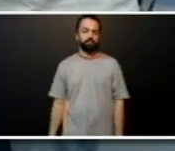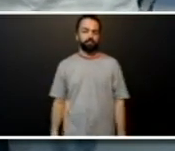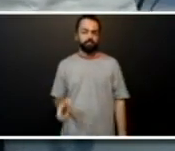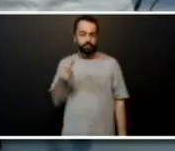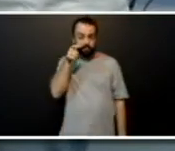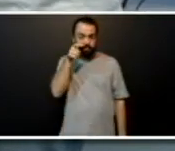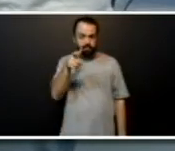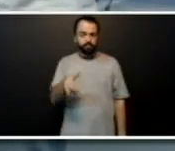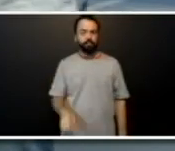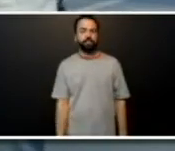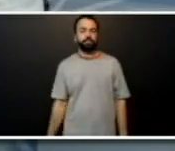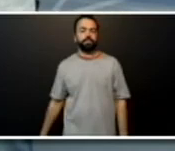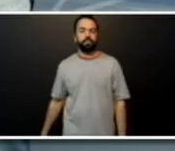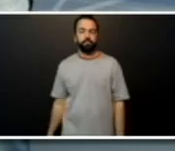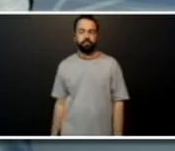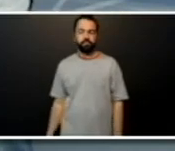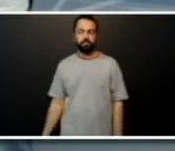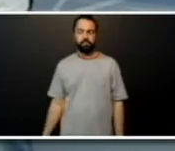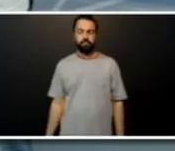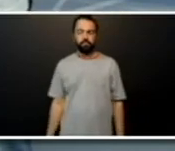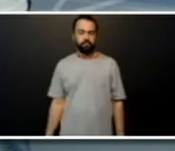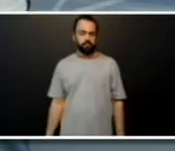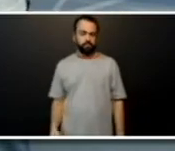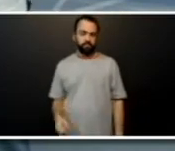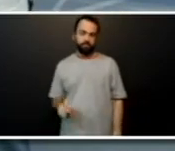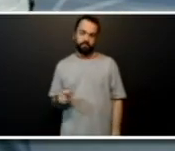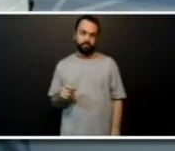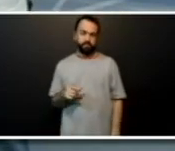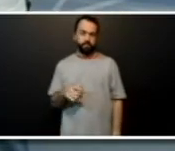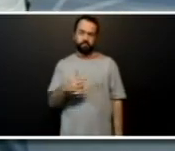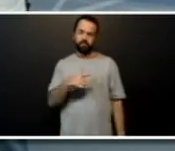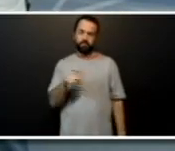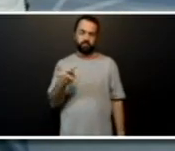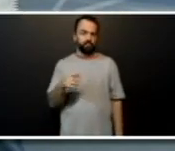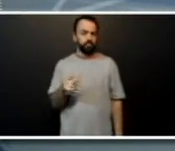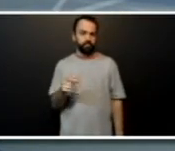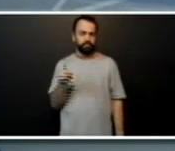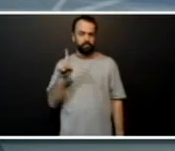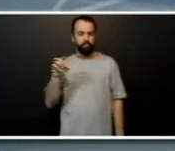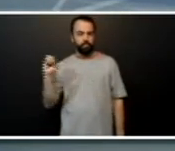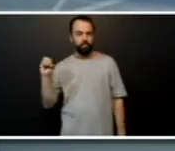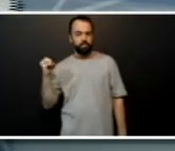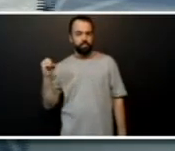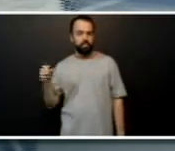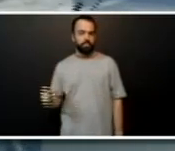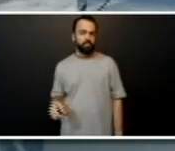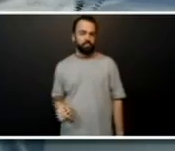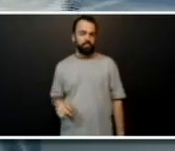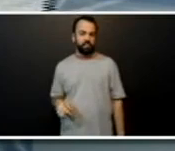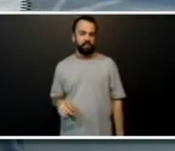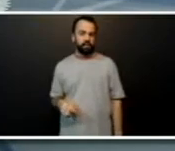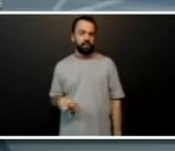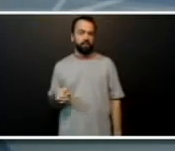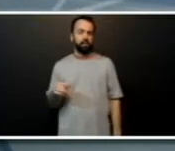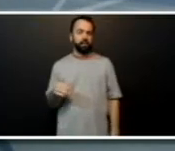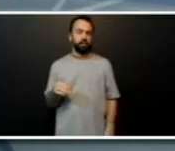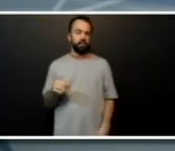Observe o seguinte. Se eu não tenho dinheiro suficiente, eu tenho um